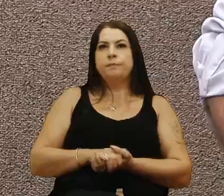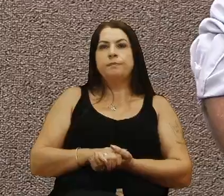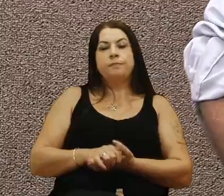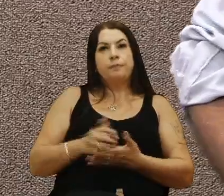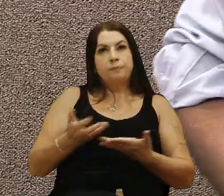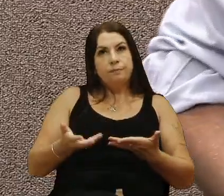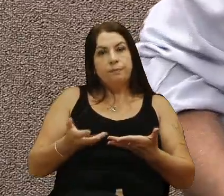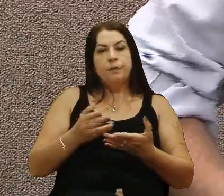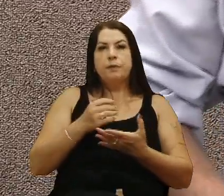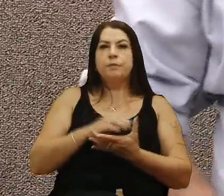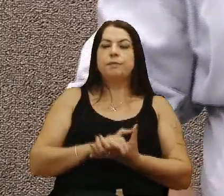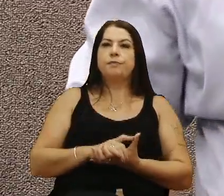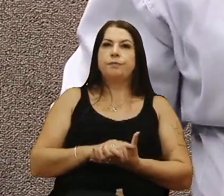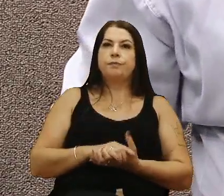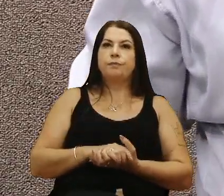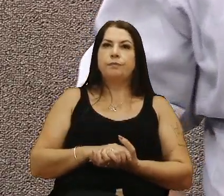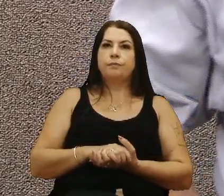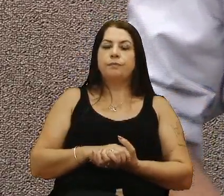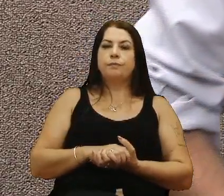Bom,